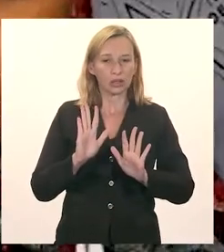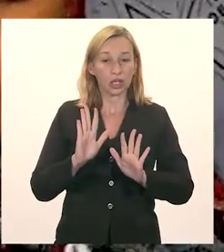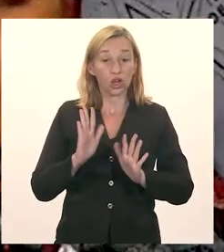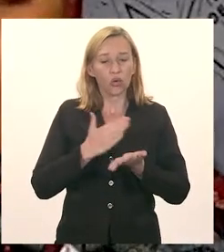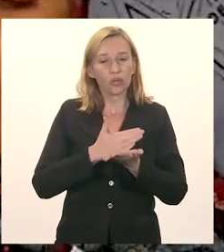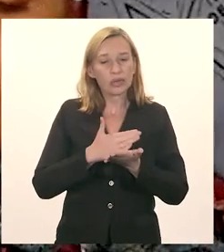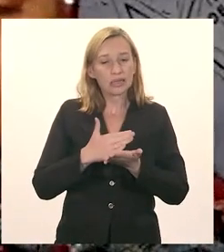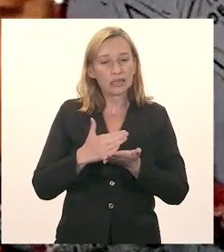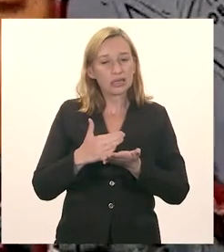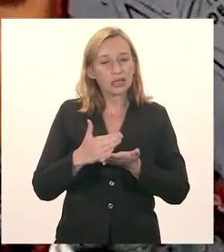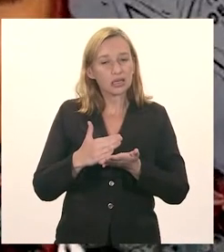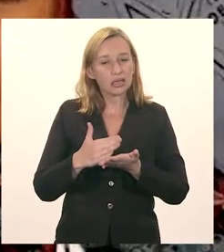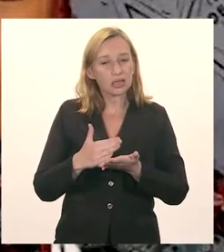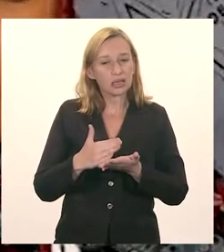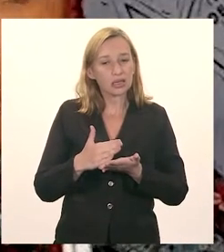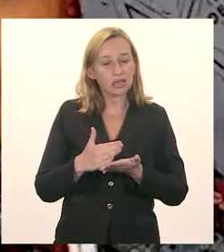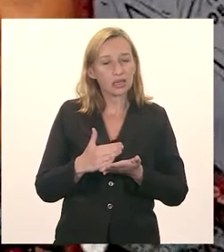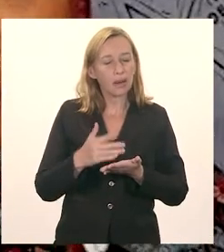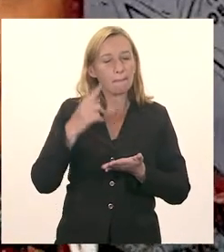eu comecei a